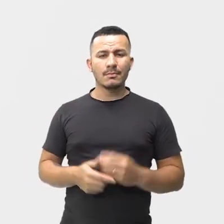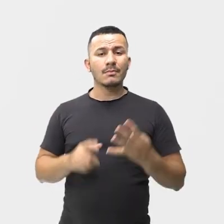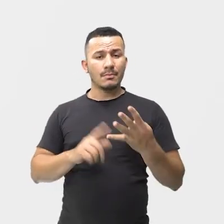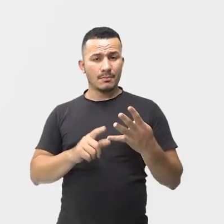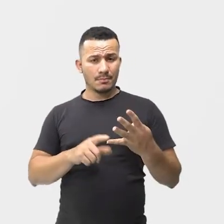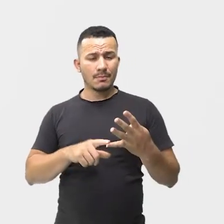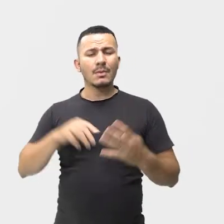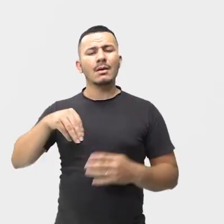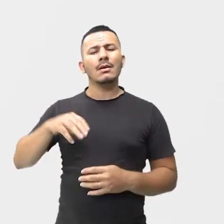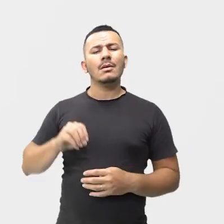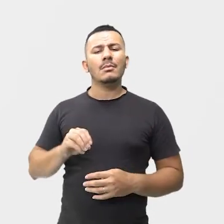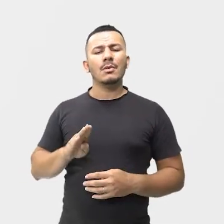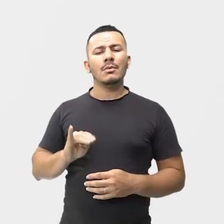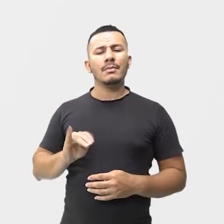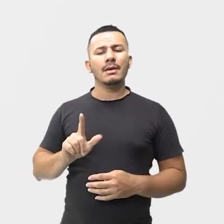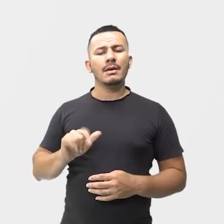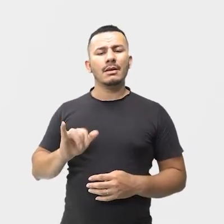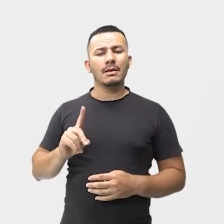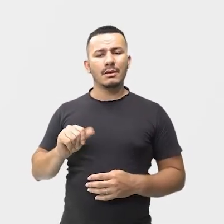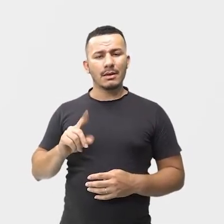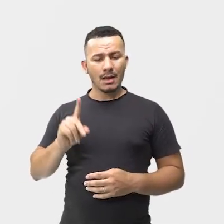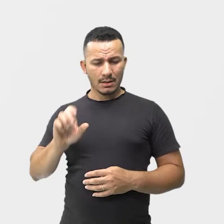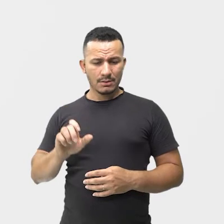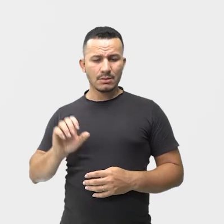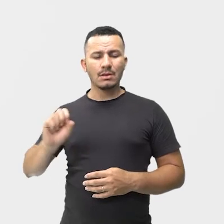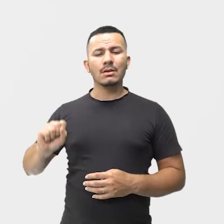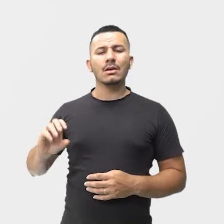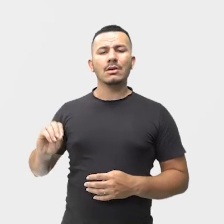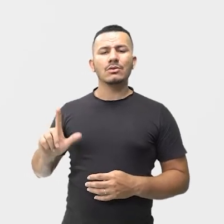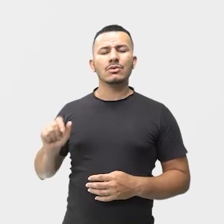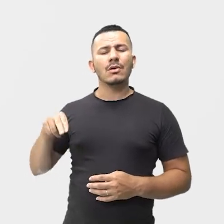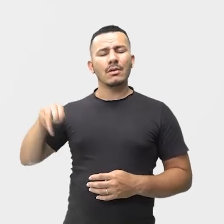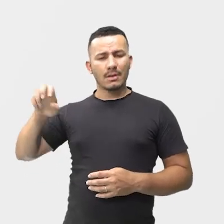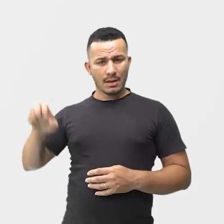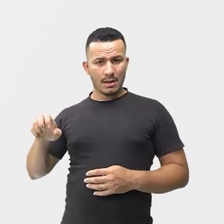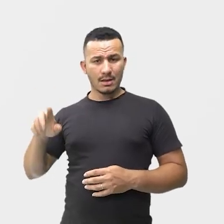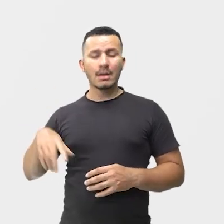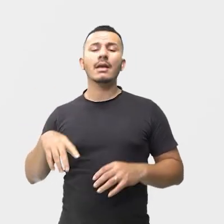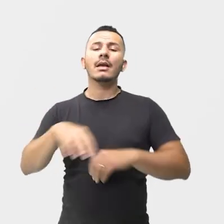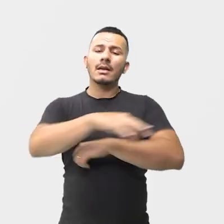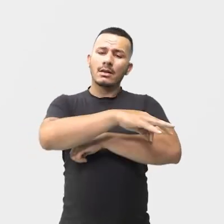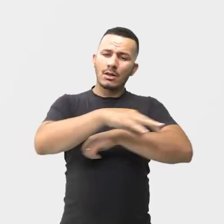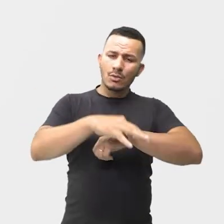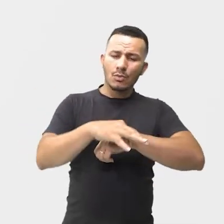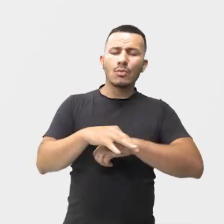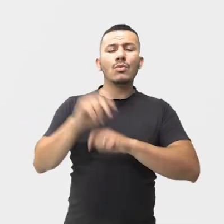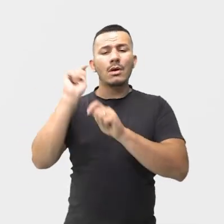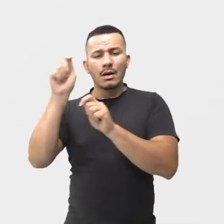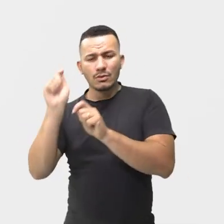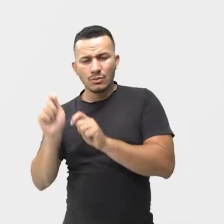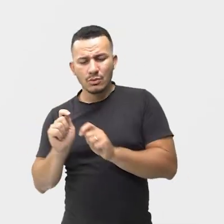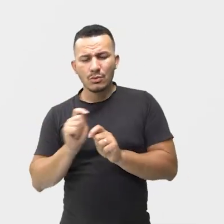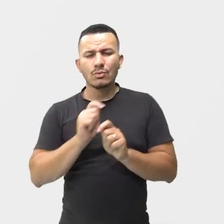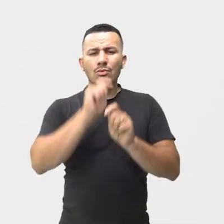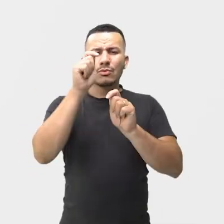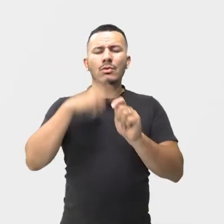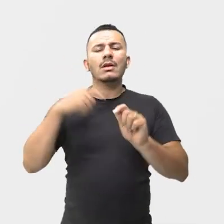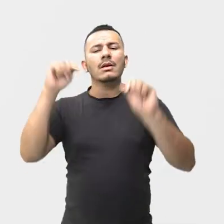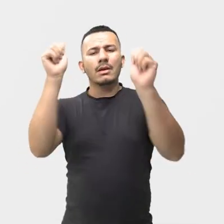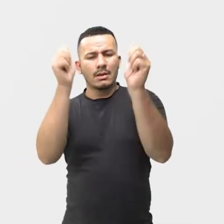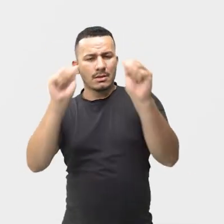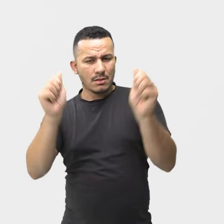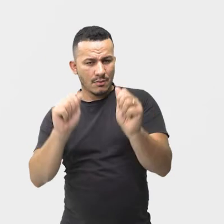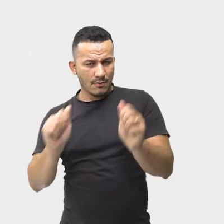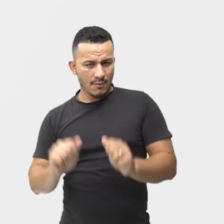mobilidade solene, ou seja, tanto a arquitetura como a escultura tinha essa